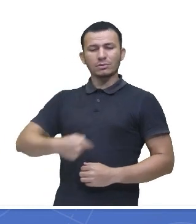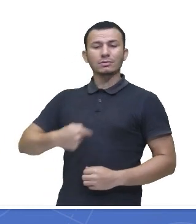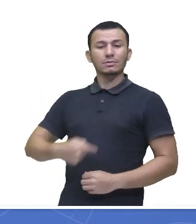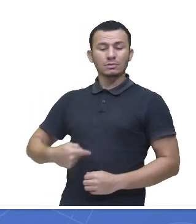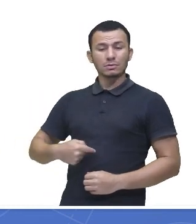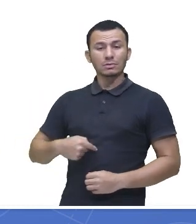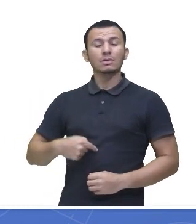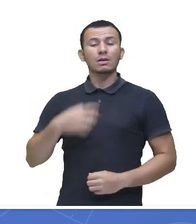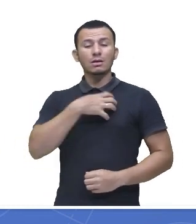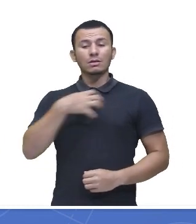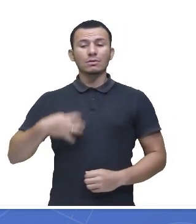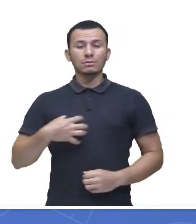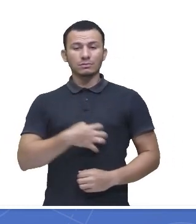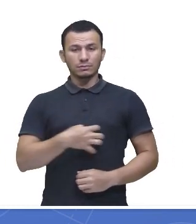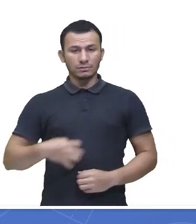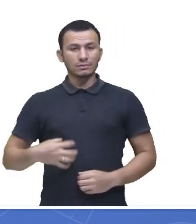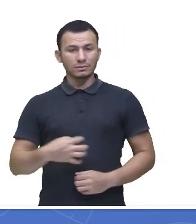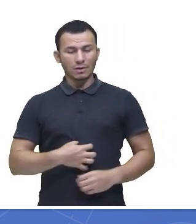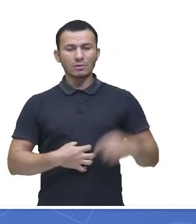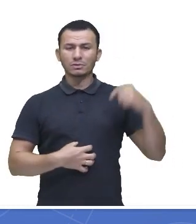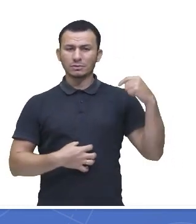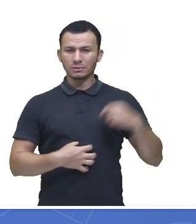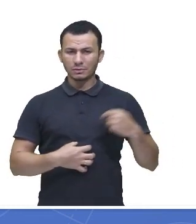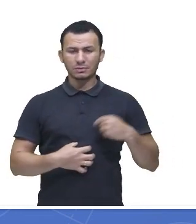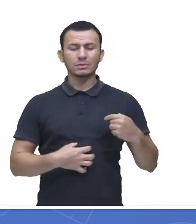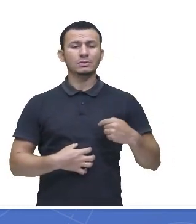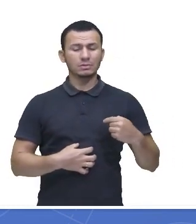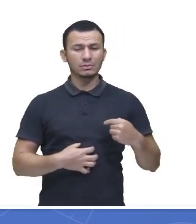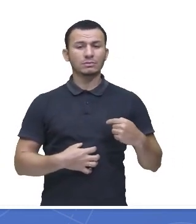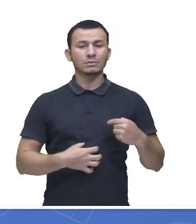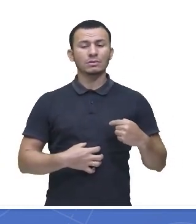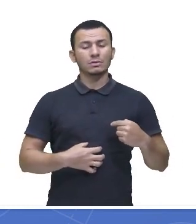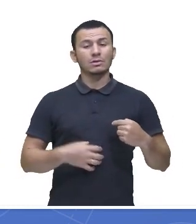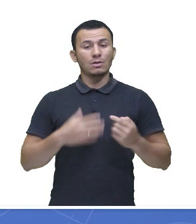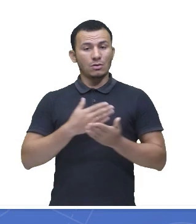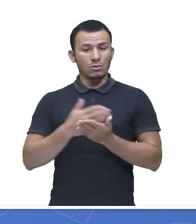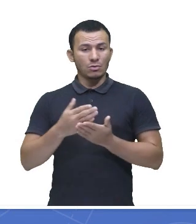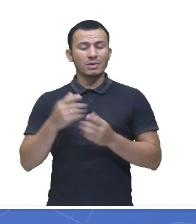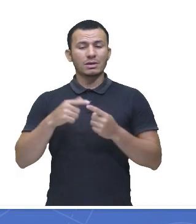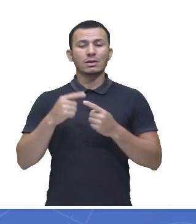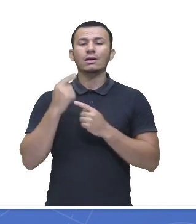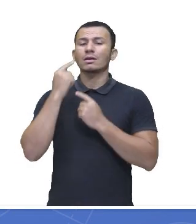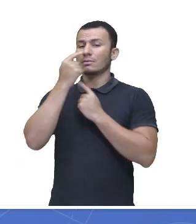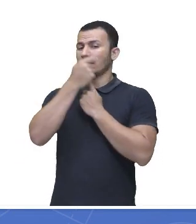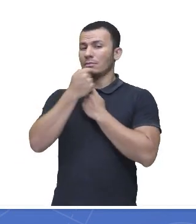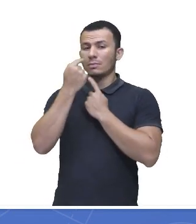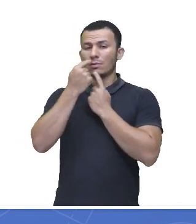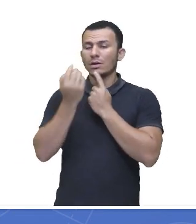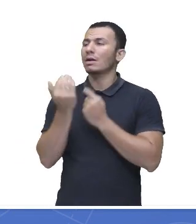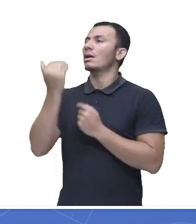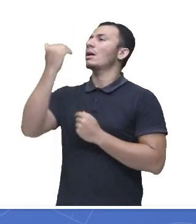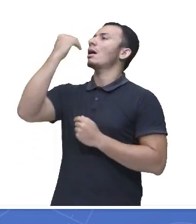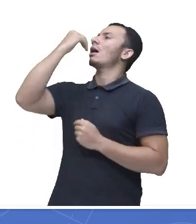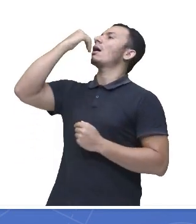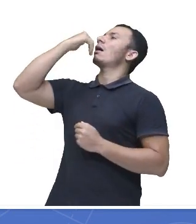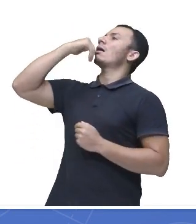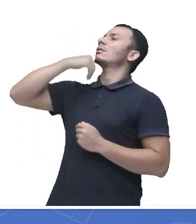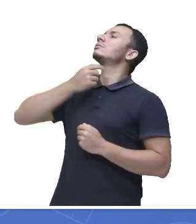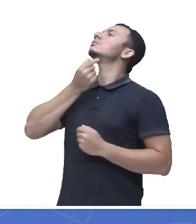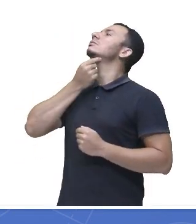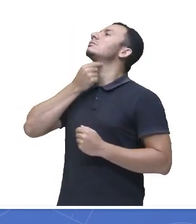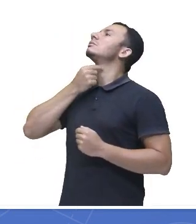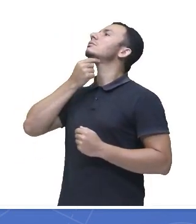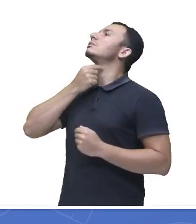nos órgãos do meu sistema digestório, gente, eu vou começar aqui, com a boca, o alimento vai entrar na boca, vai passar pela